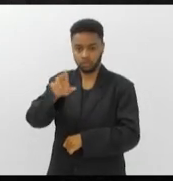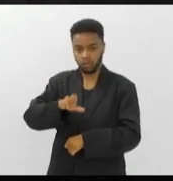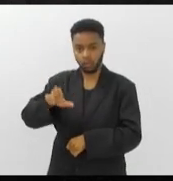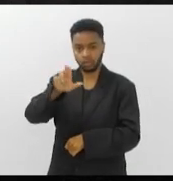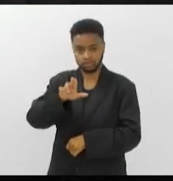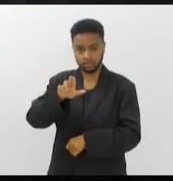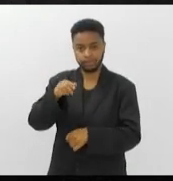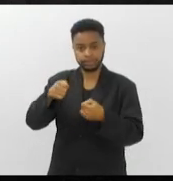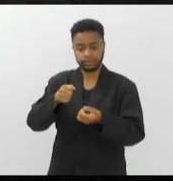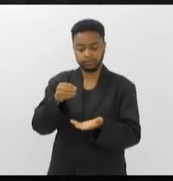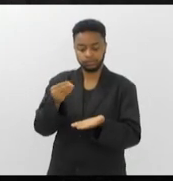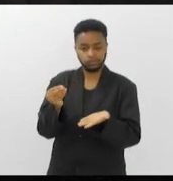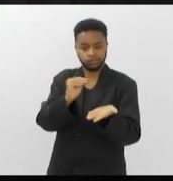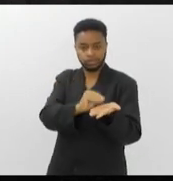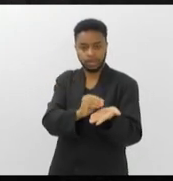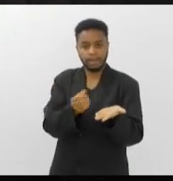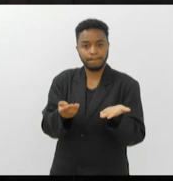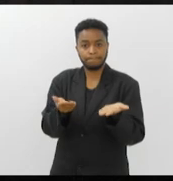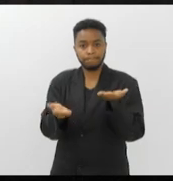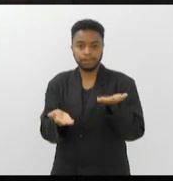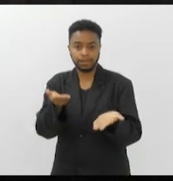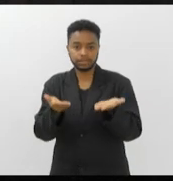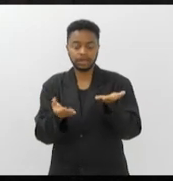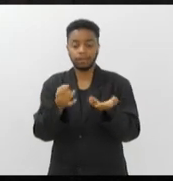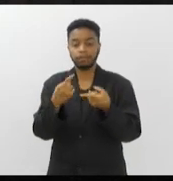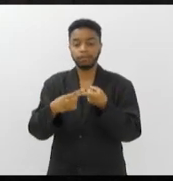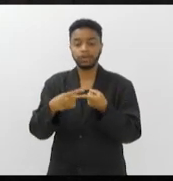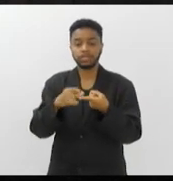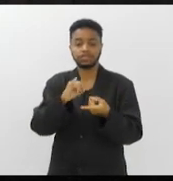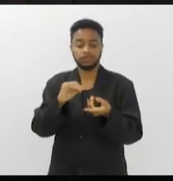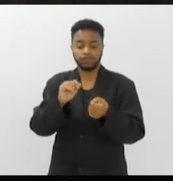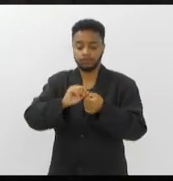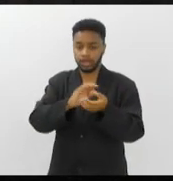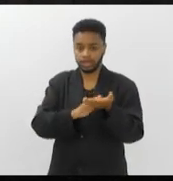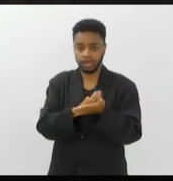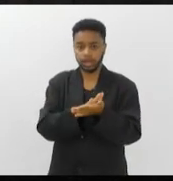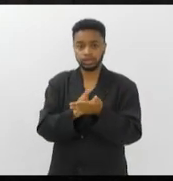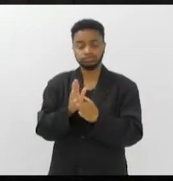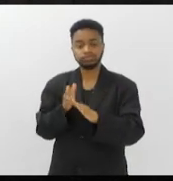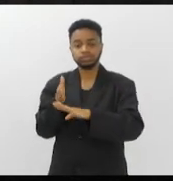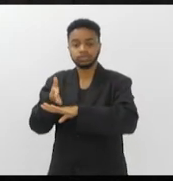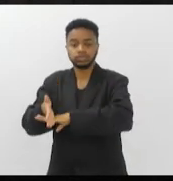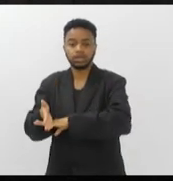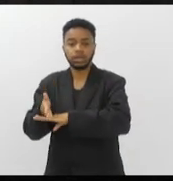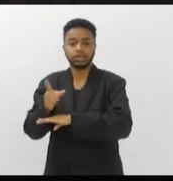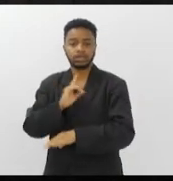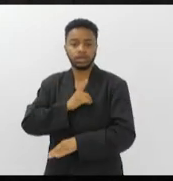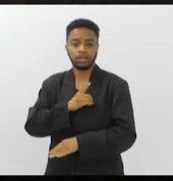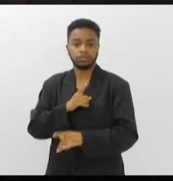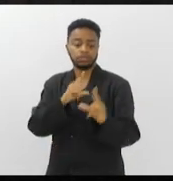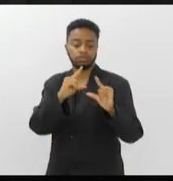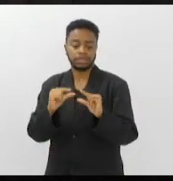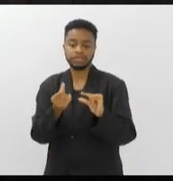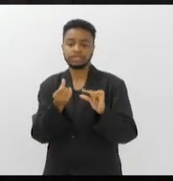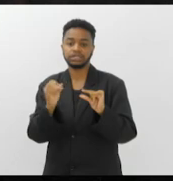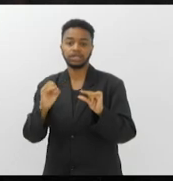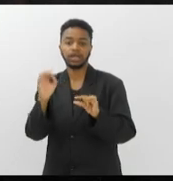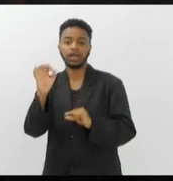vai ter que pesar. Porque se não pesar, chega na delegacia, tem menos de 60 gramas, o usuário vai falar, sabe o